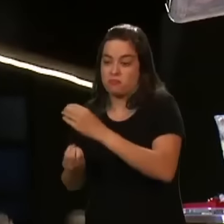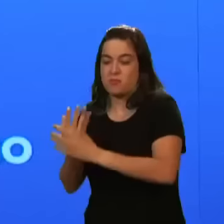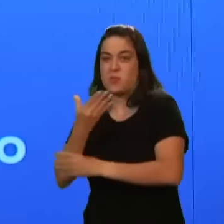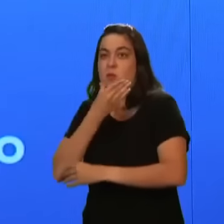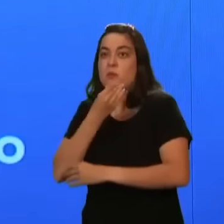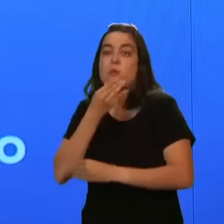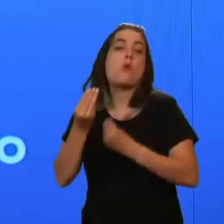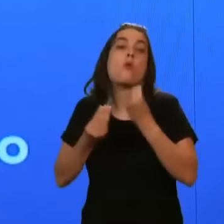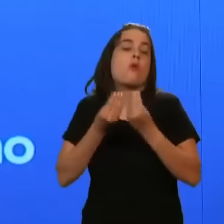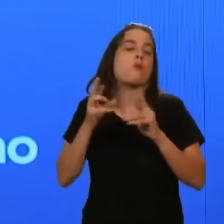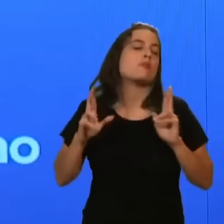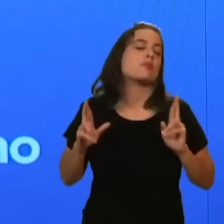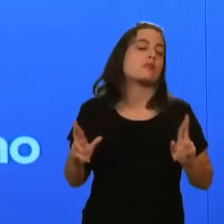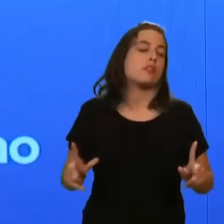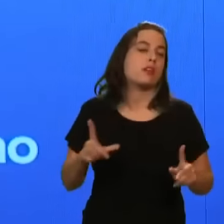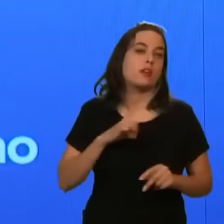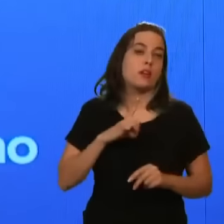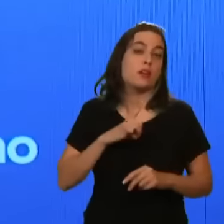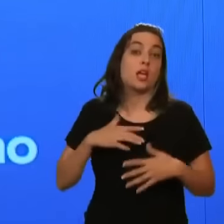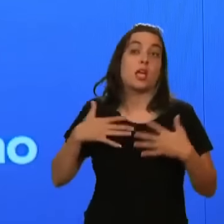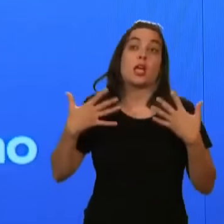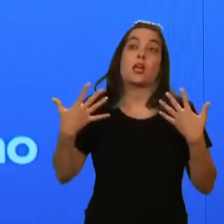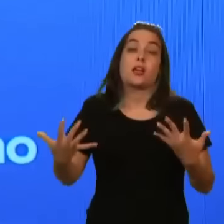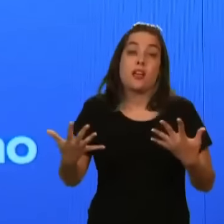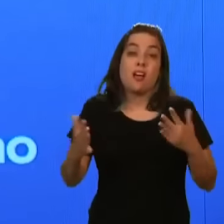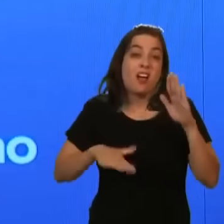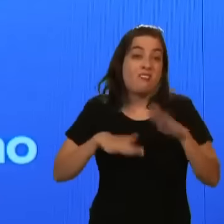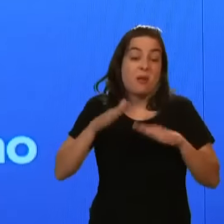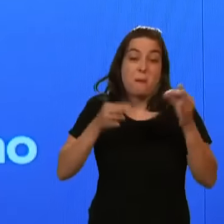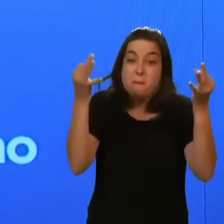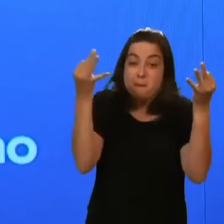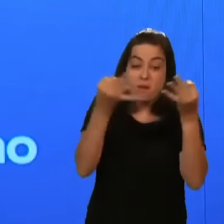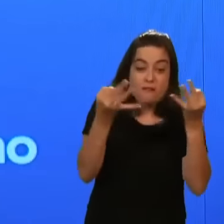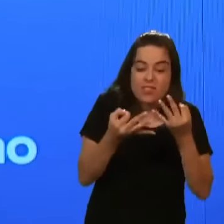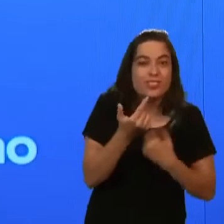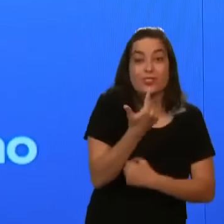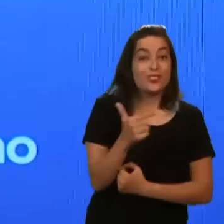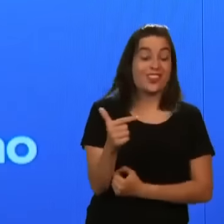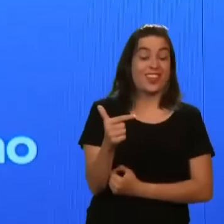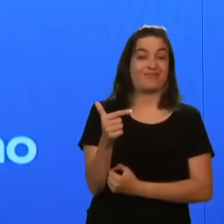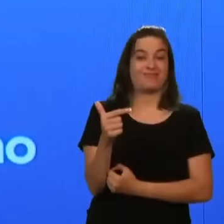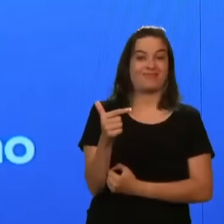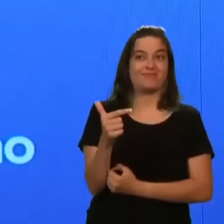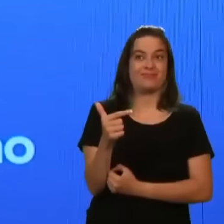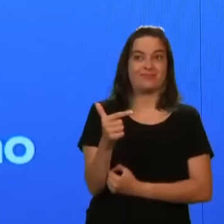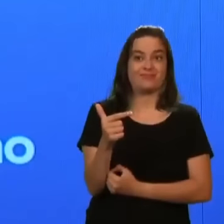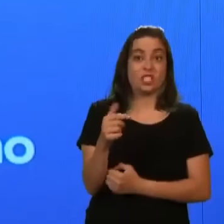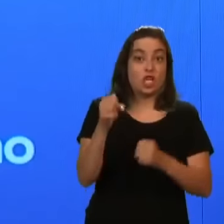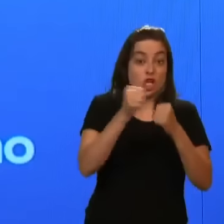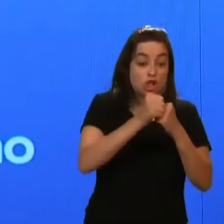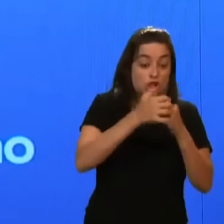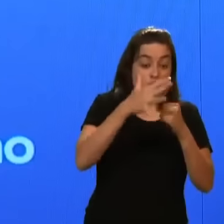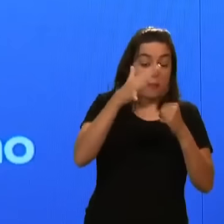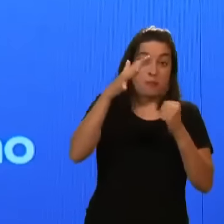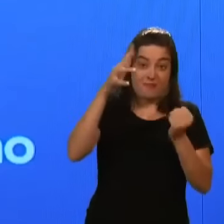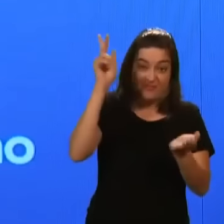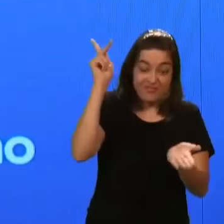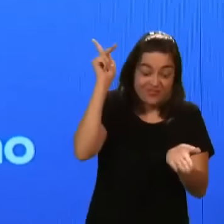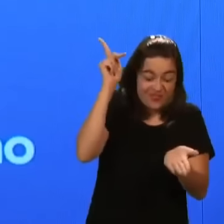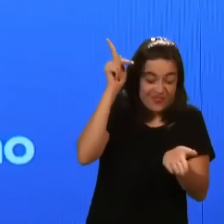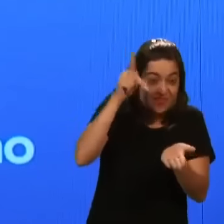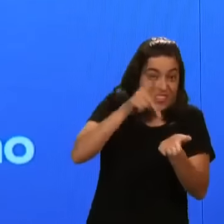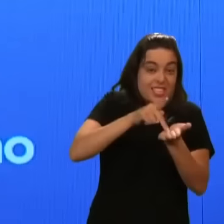que é? Exatamente as imperfeições. Um diamante verdadeiro,